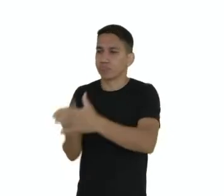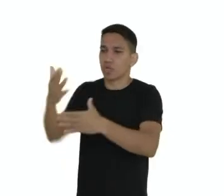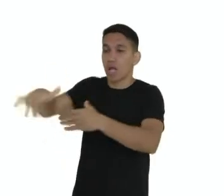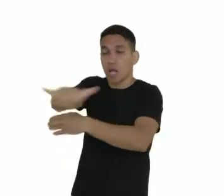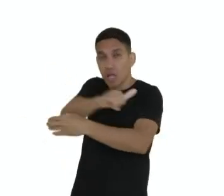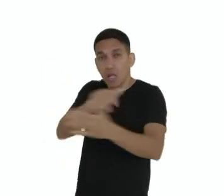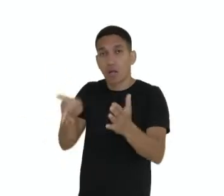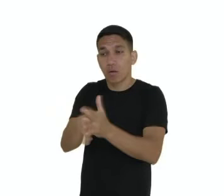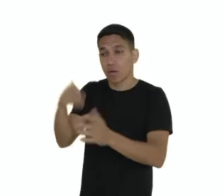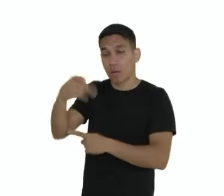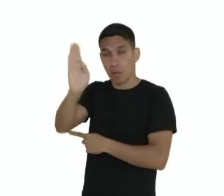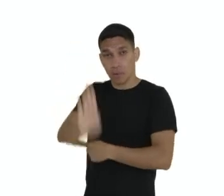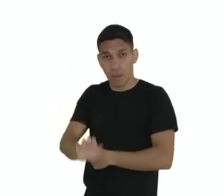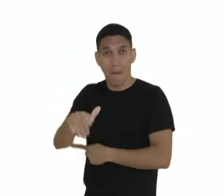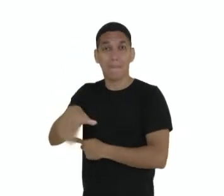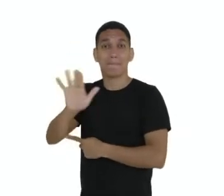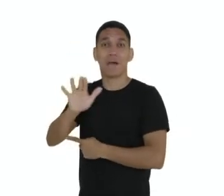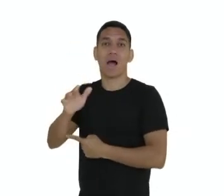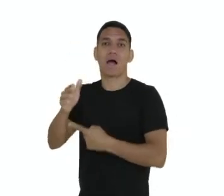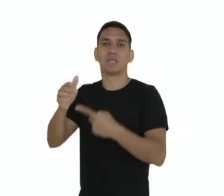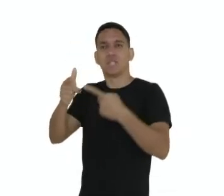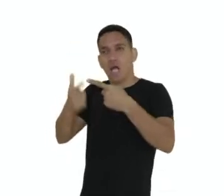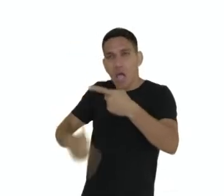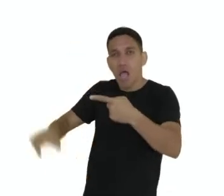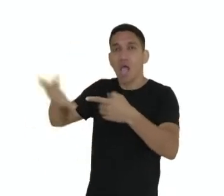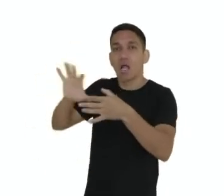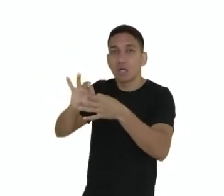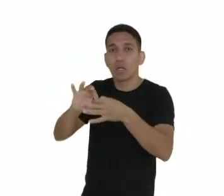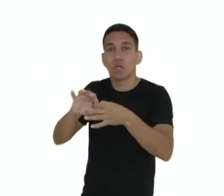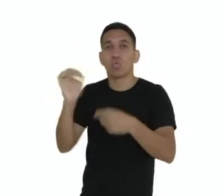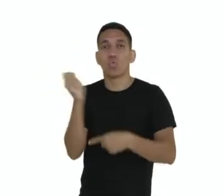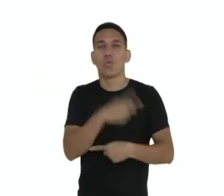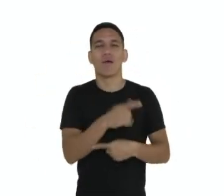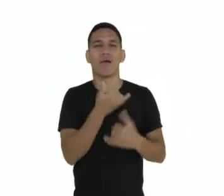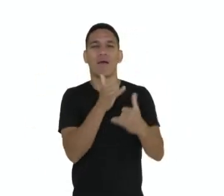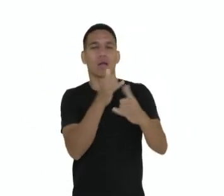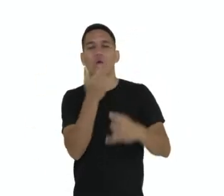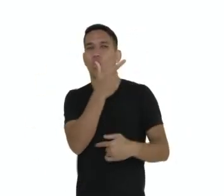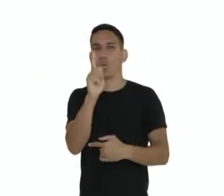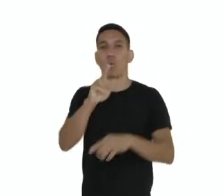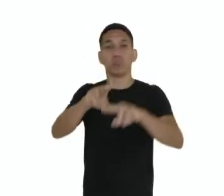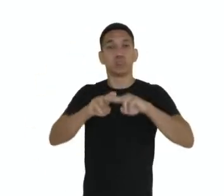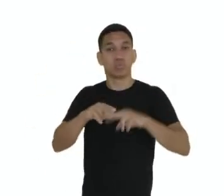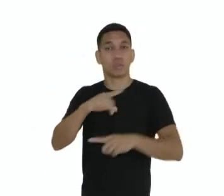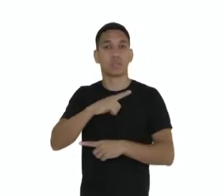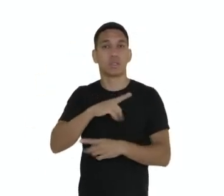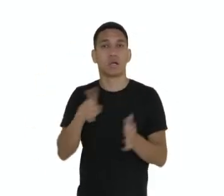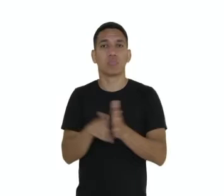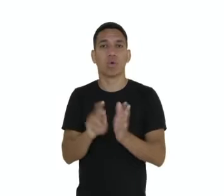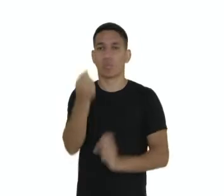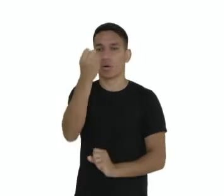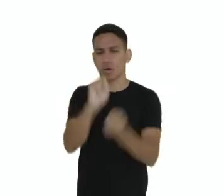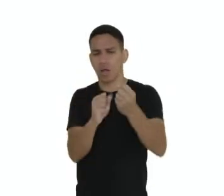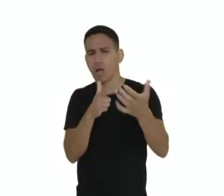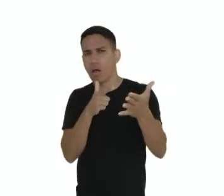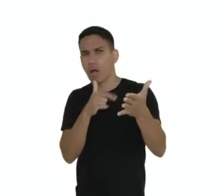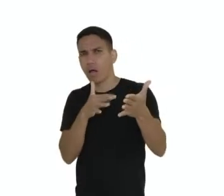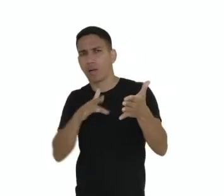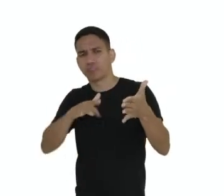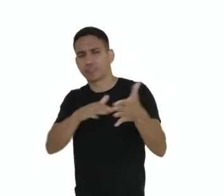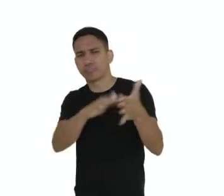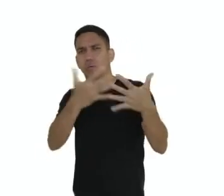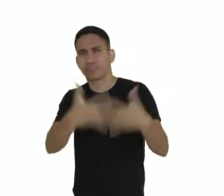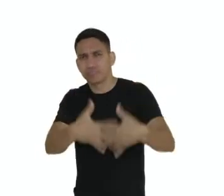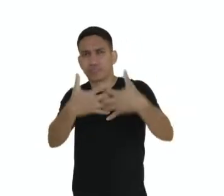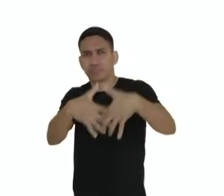que do que a energética. Por isso, grande parte da energia elétrica gerada no Brasil vem de usinas hidráulicas, né, hidrelétricas.